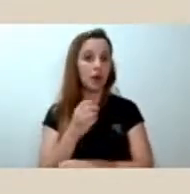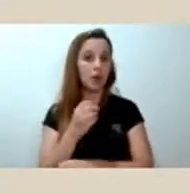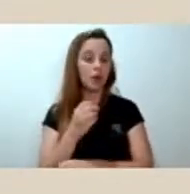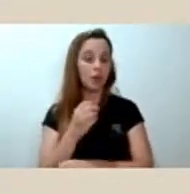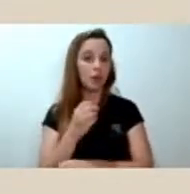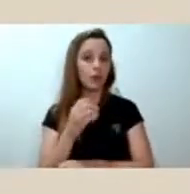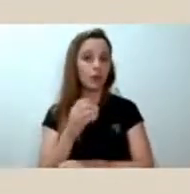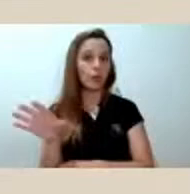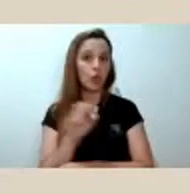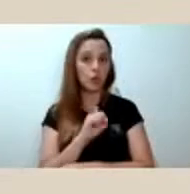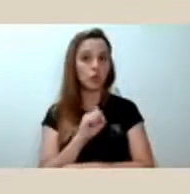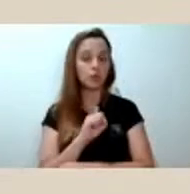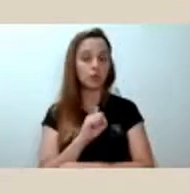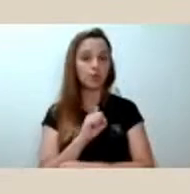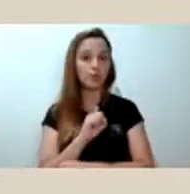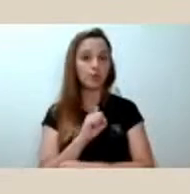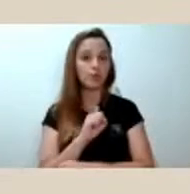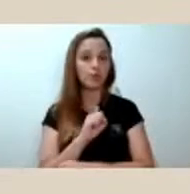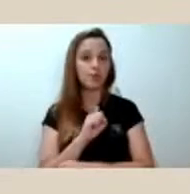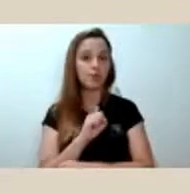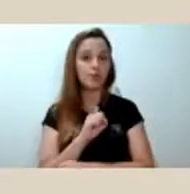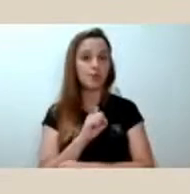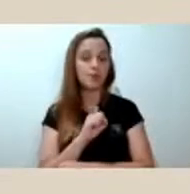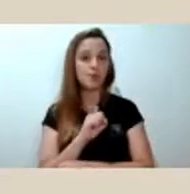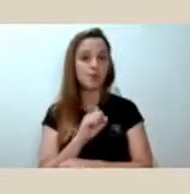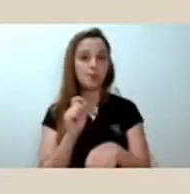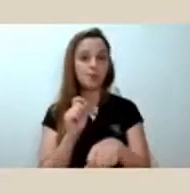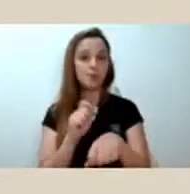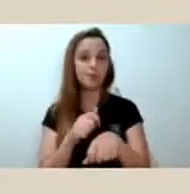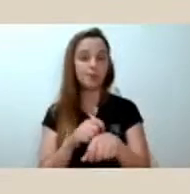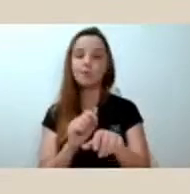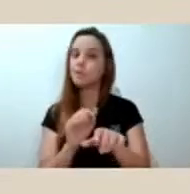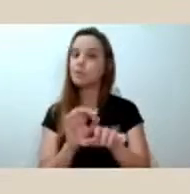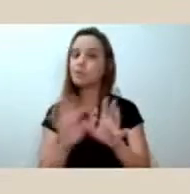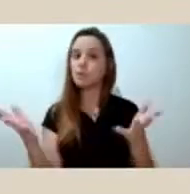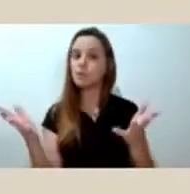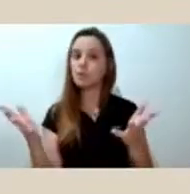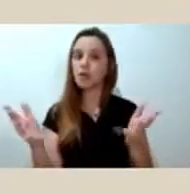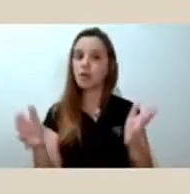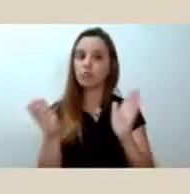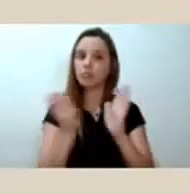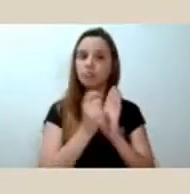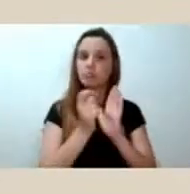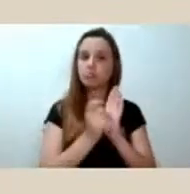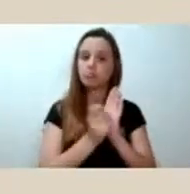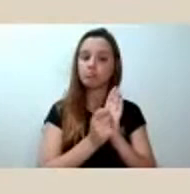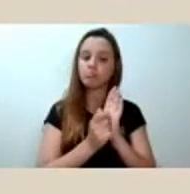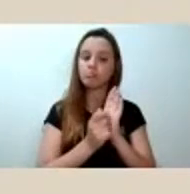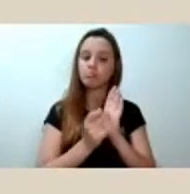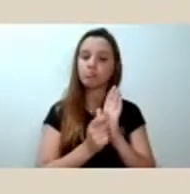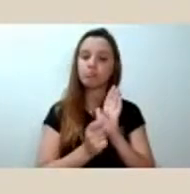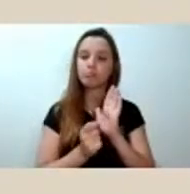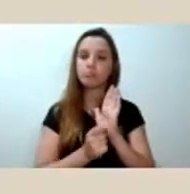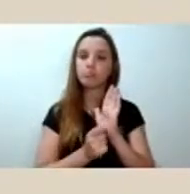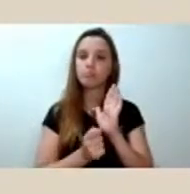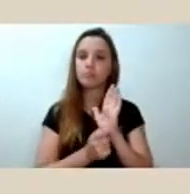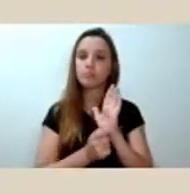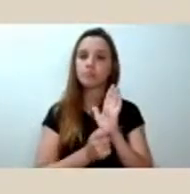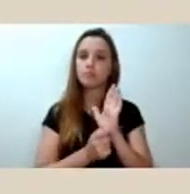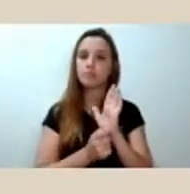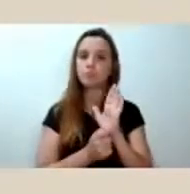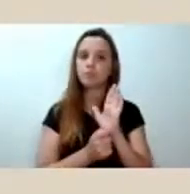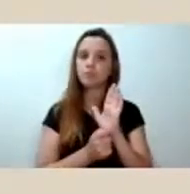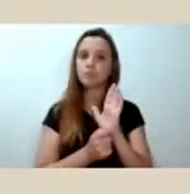que a todo momento ele ia apontando, e o que sugere é que